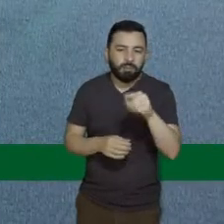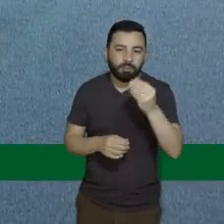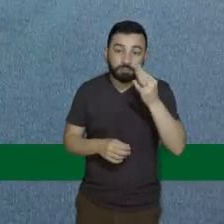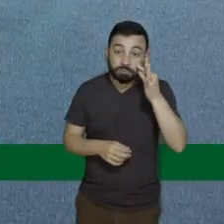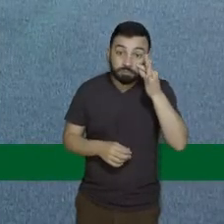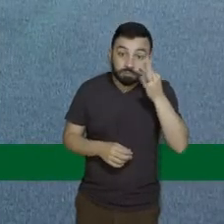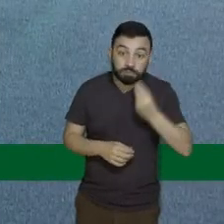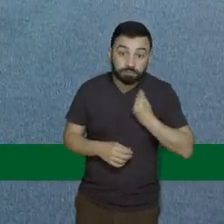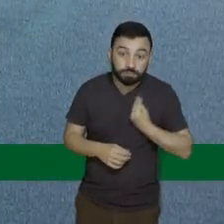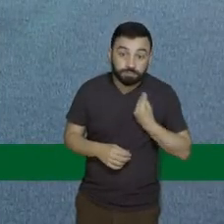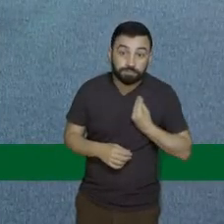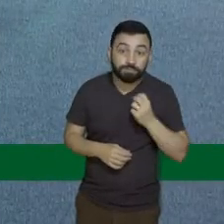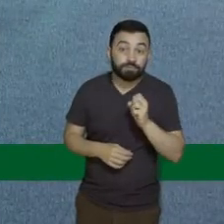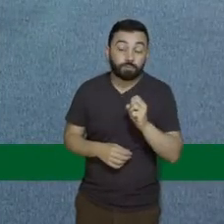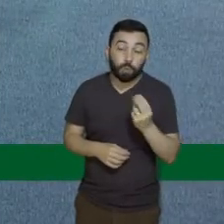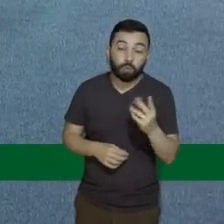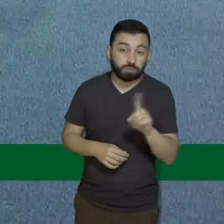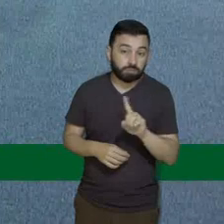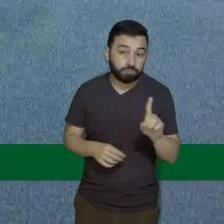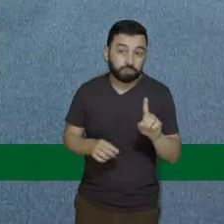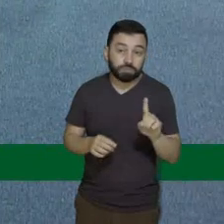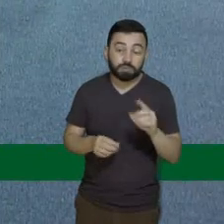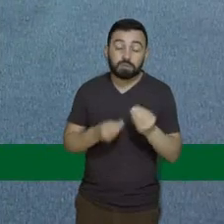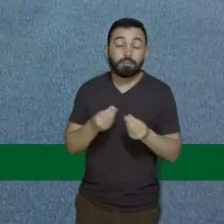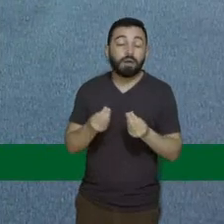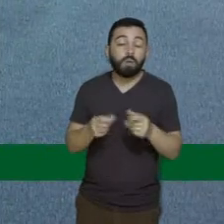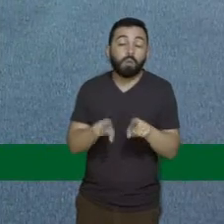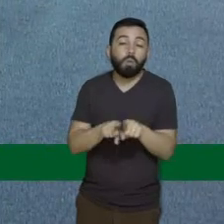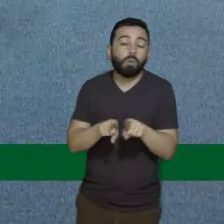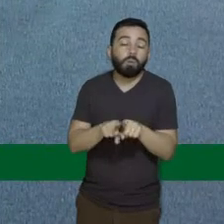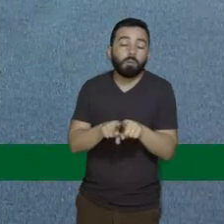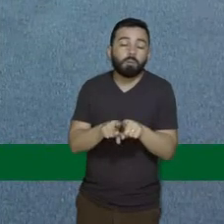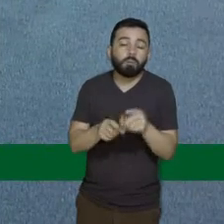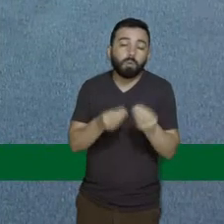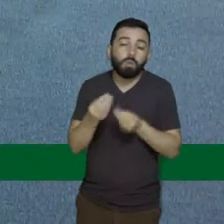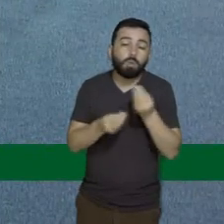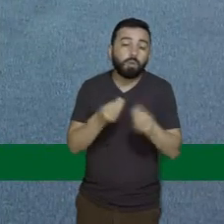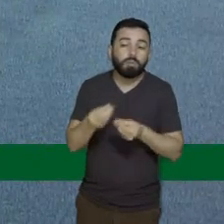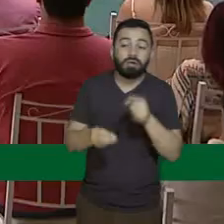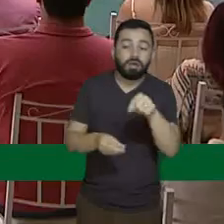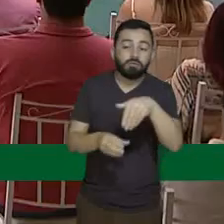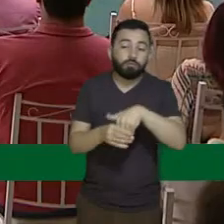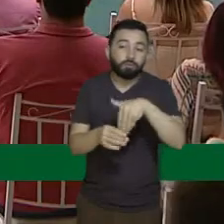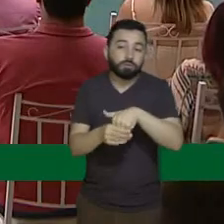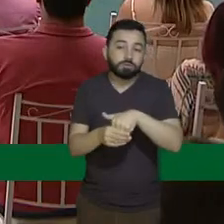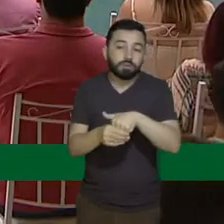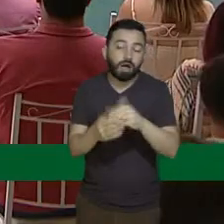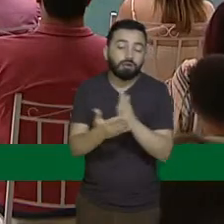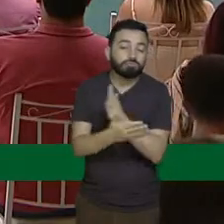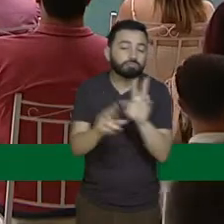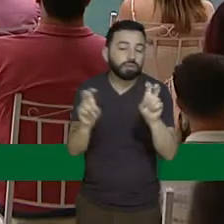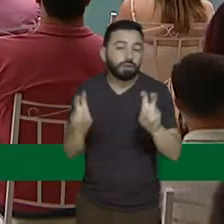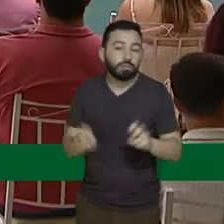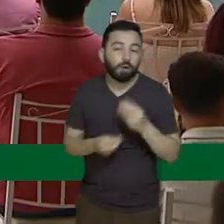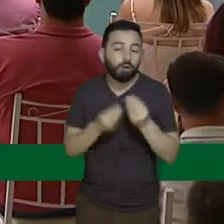sessão ou não e até mesmo como foi a sua manifestação frente à votação de determinadas matérias.